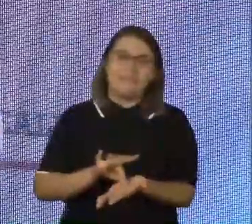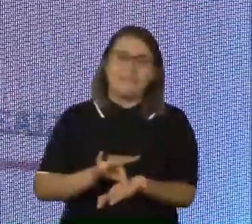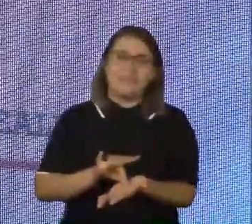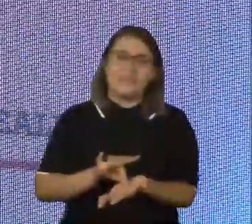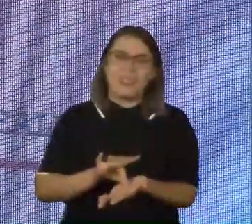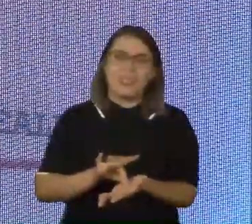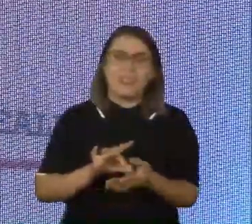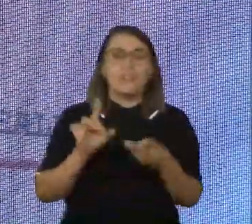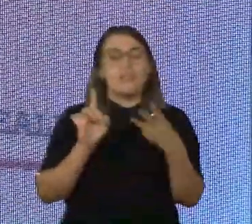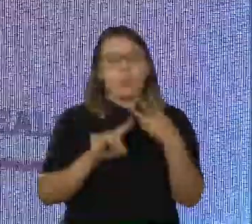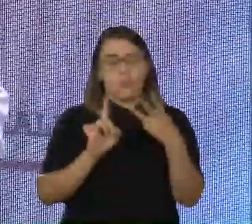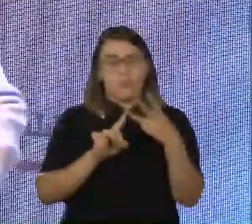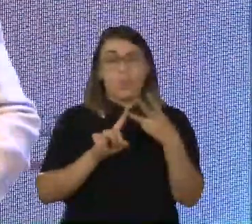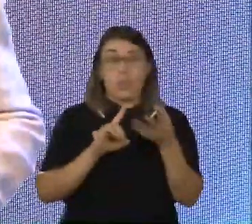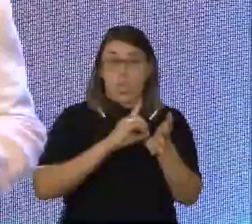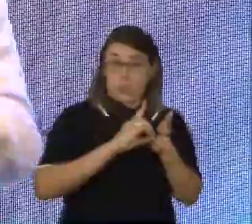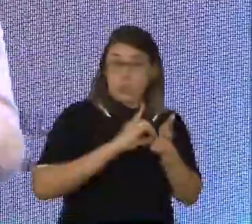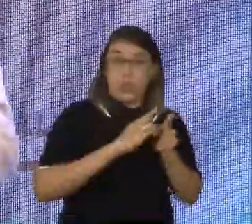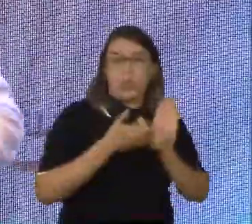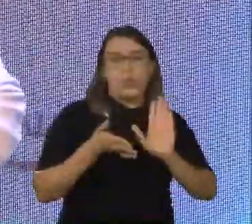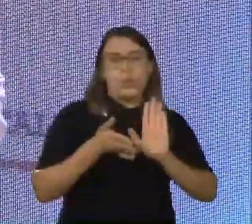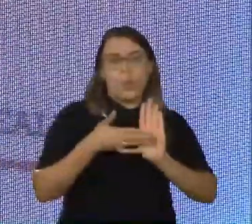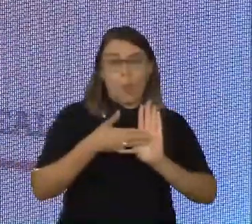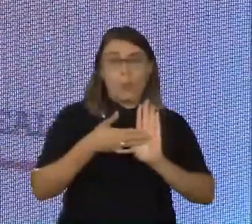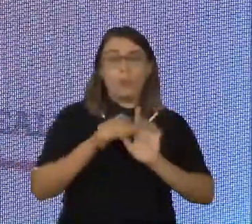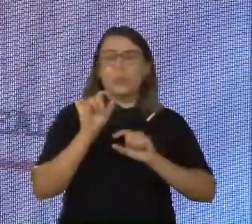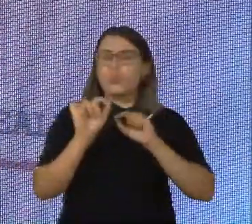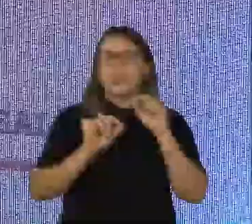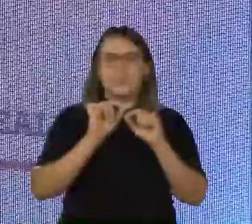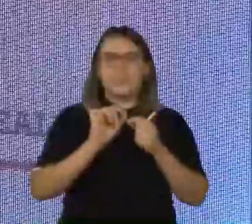Tem uma terceira definição de destino que eu ainda não falei para vocês.